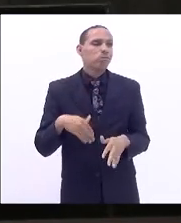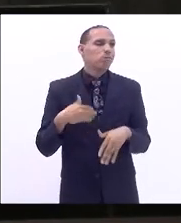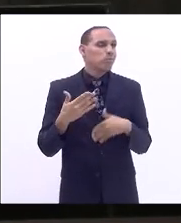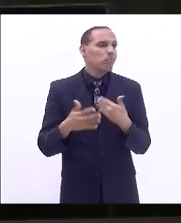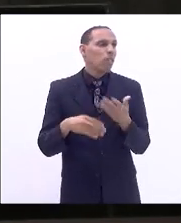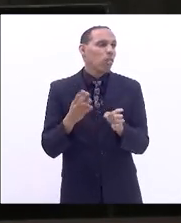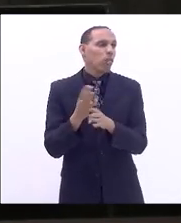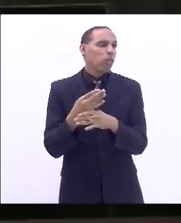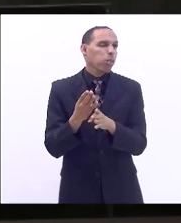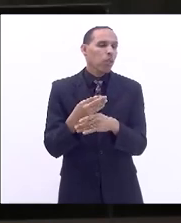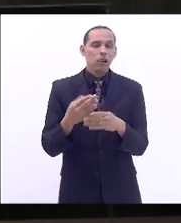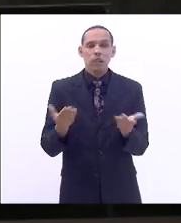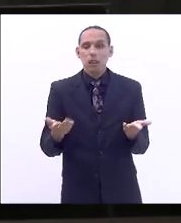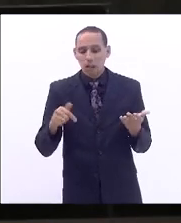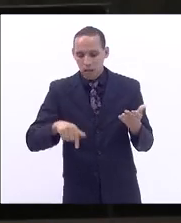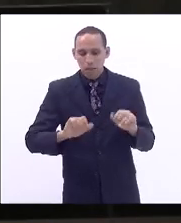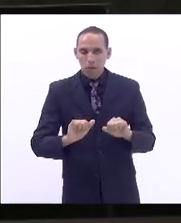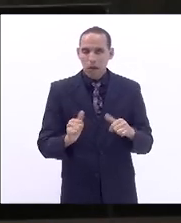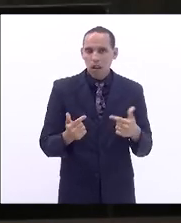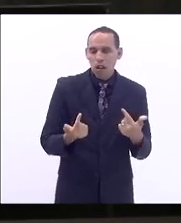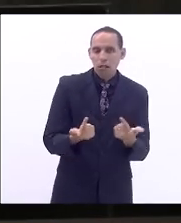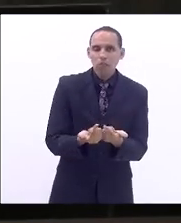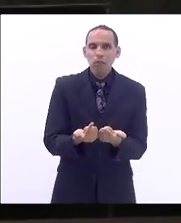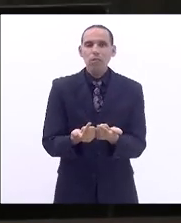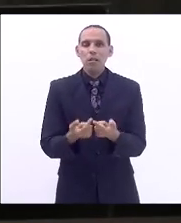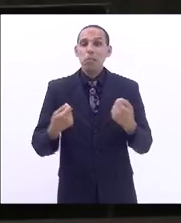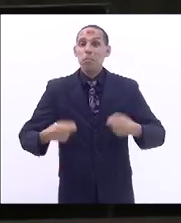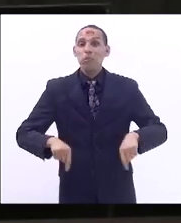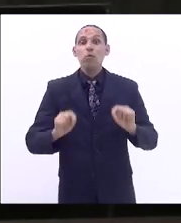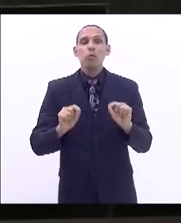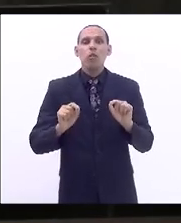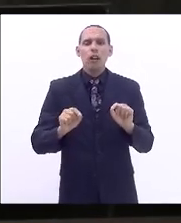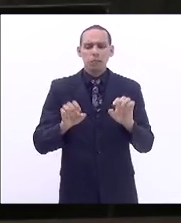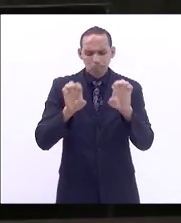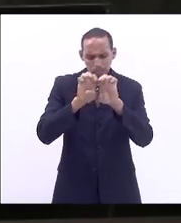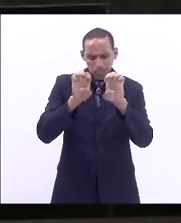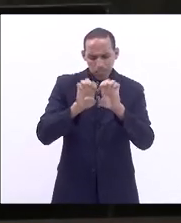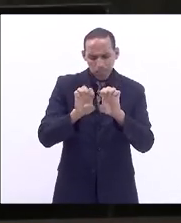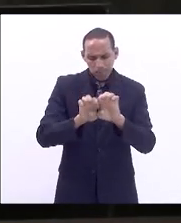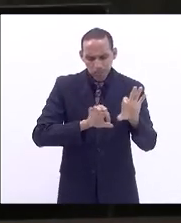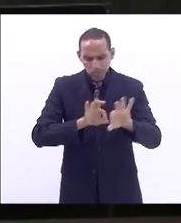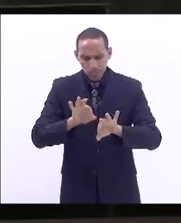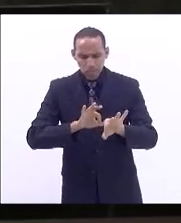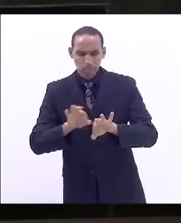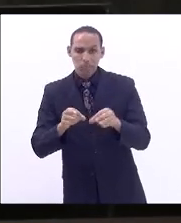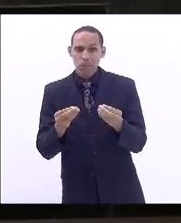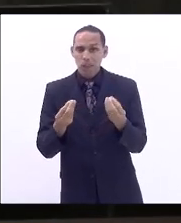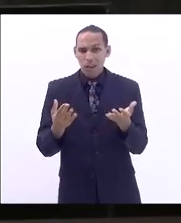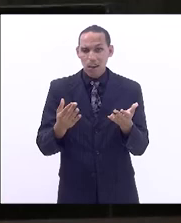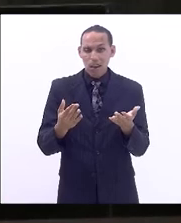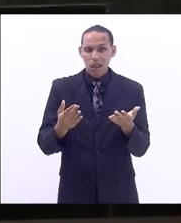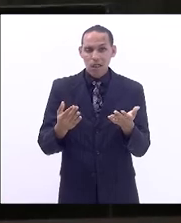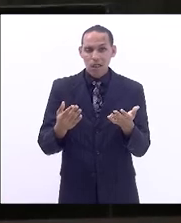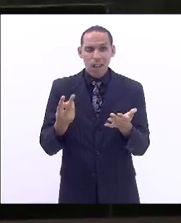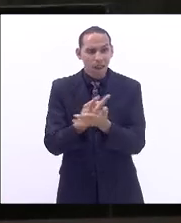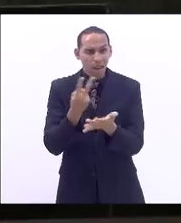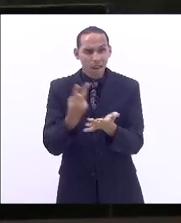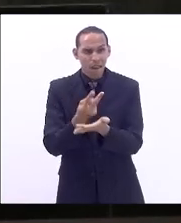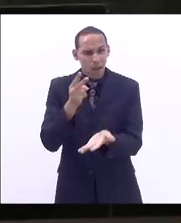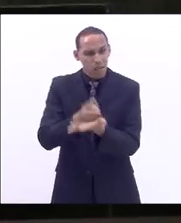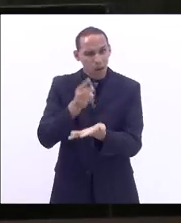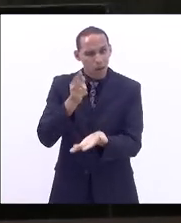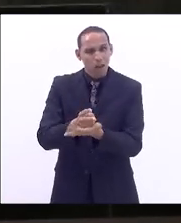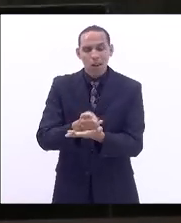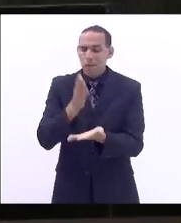fundamental nessa casa Legislativa é estruturar algo para que esse tipo de situação não